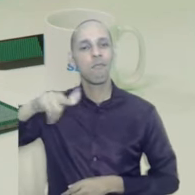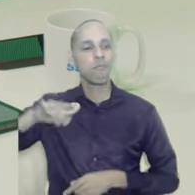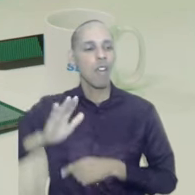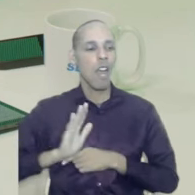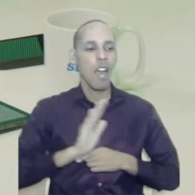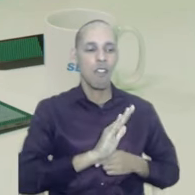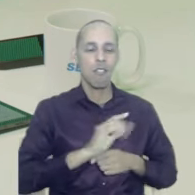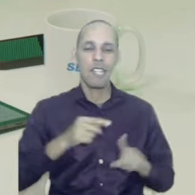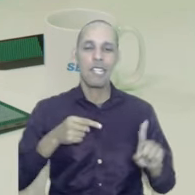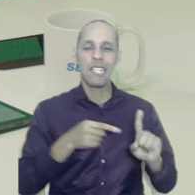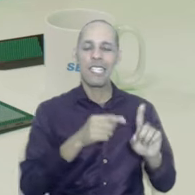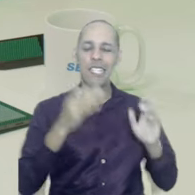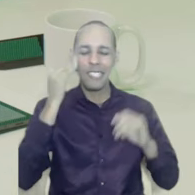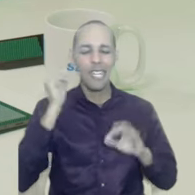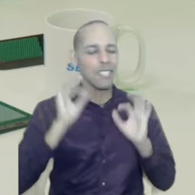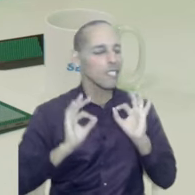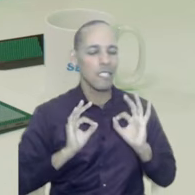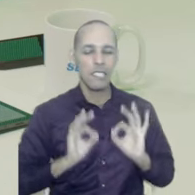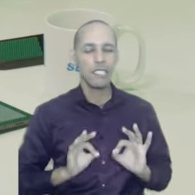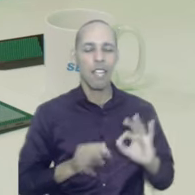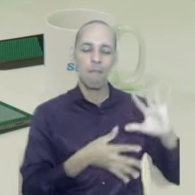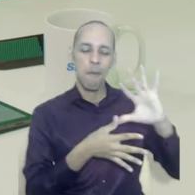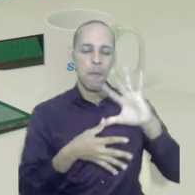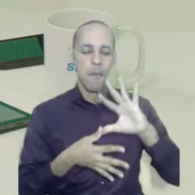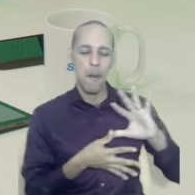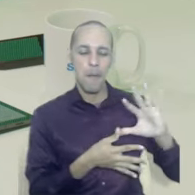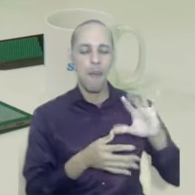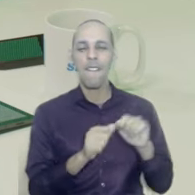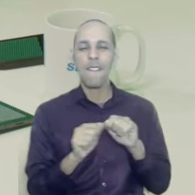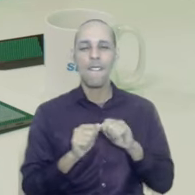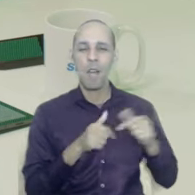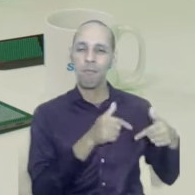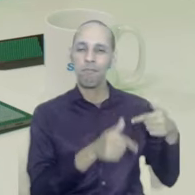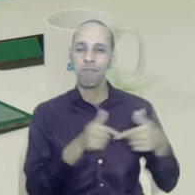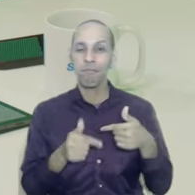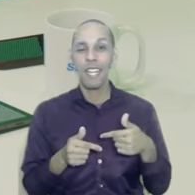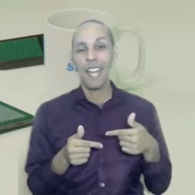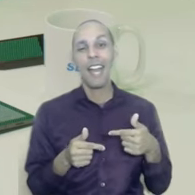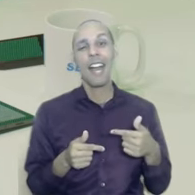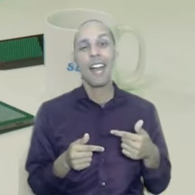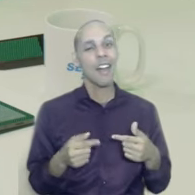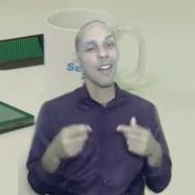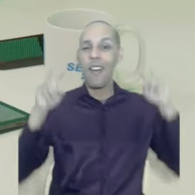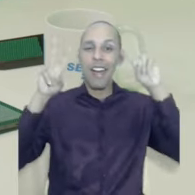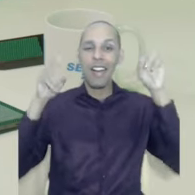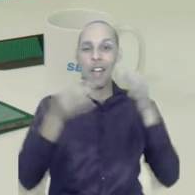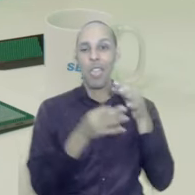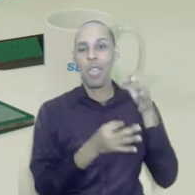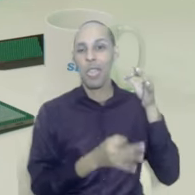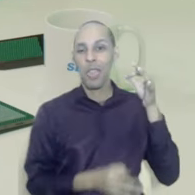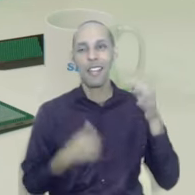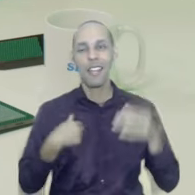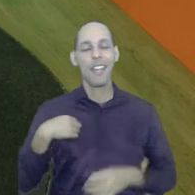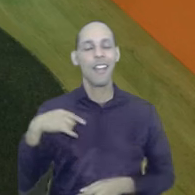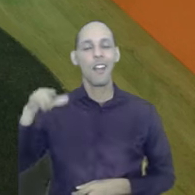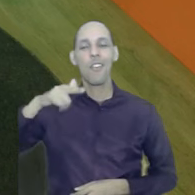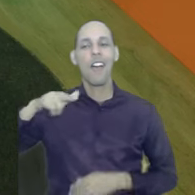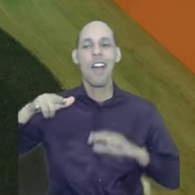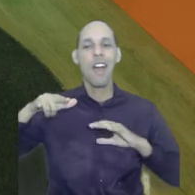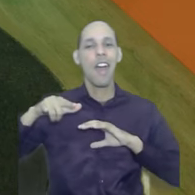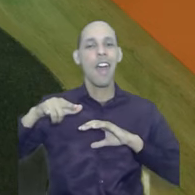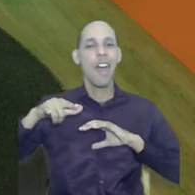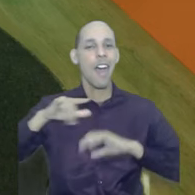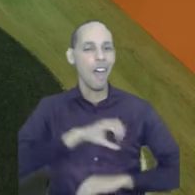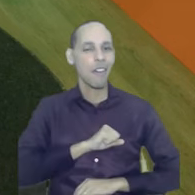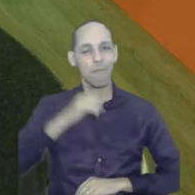pulverização ou no mapeamento de um modo geral que o assunto é longo eu sou apaixonada por Drone se me deixar vou ficar aqui o dia inteiro falando de